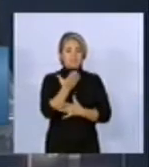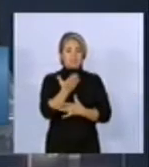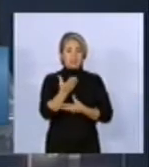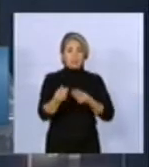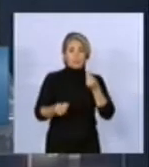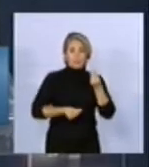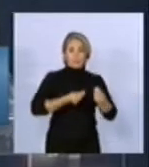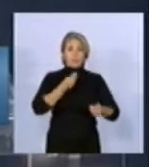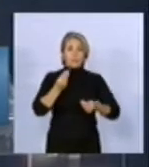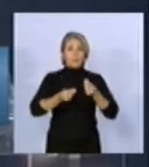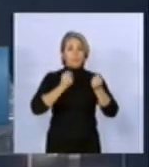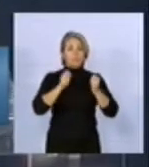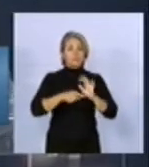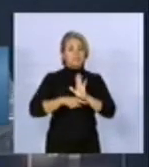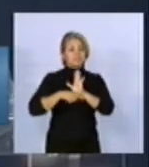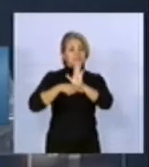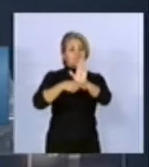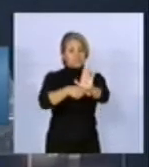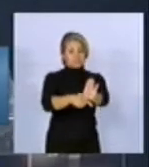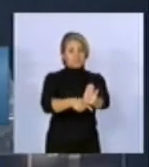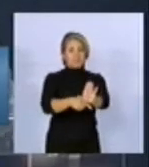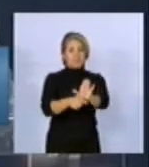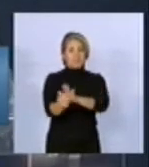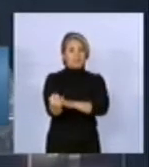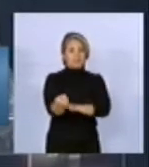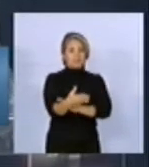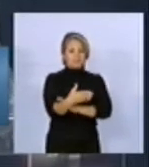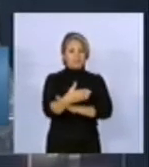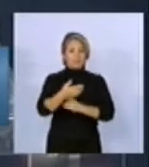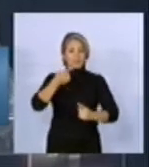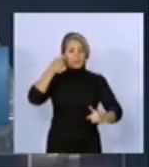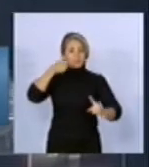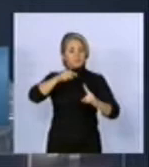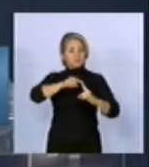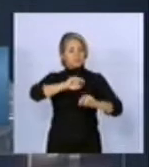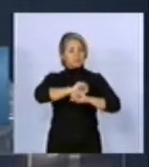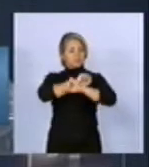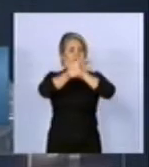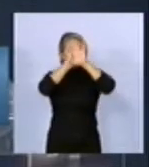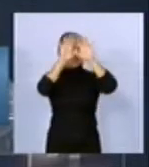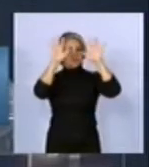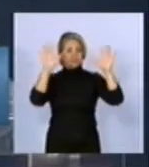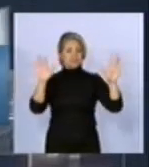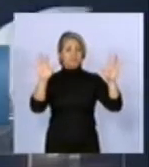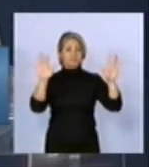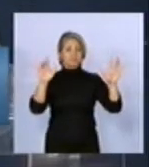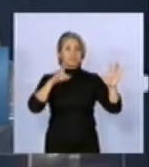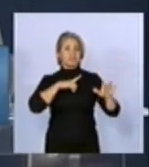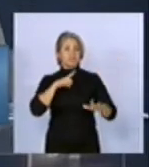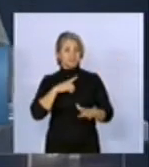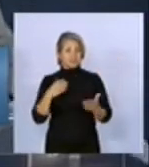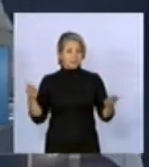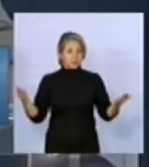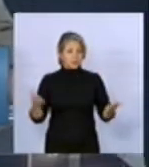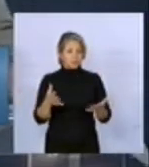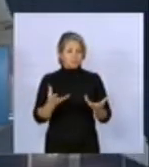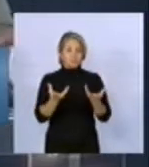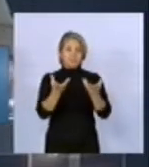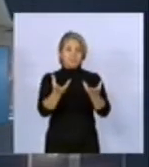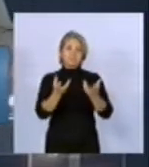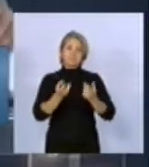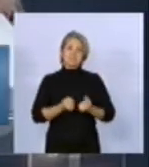as condições que viabilizasse essa forma objetiva e transparente e que tem uma adesão